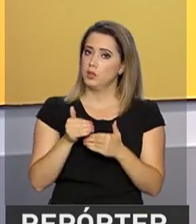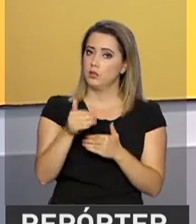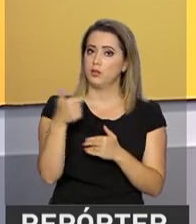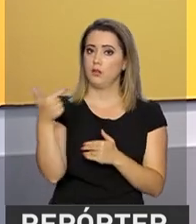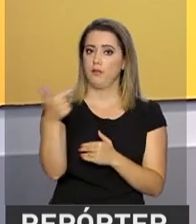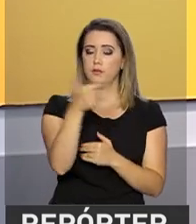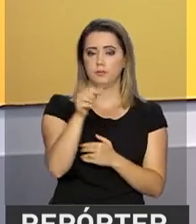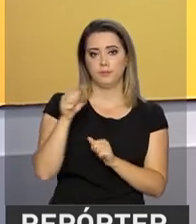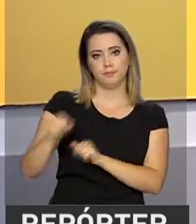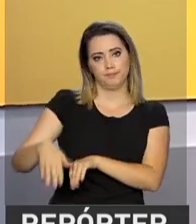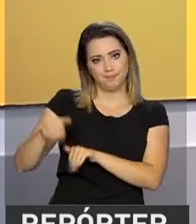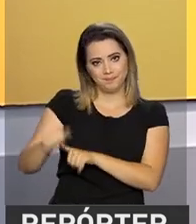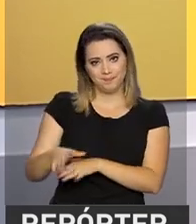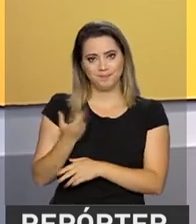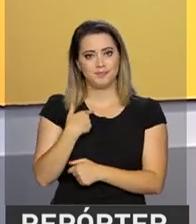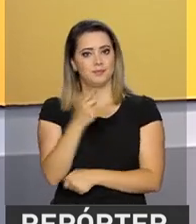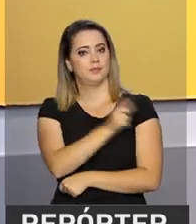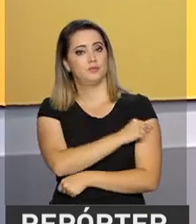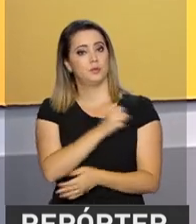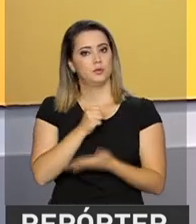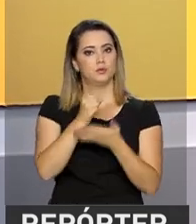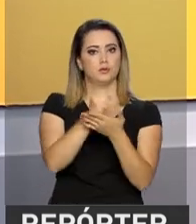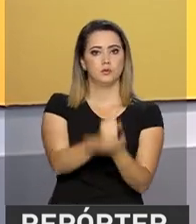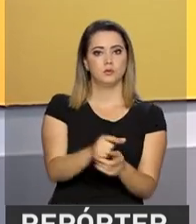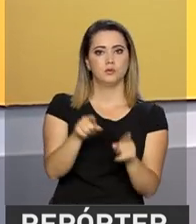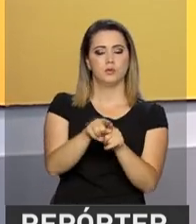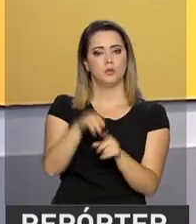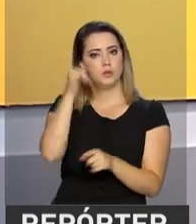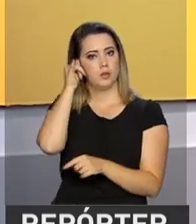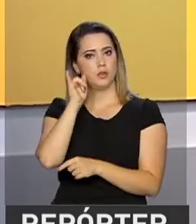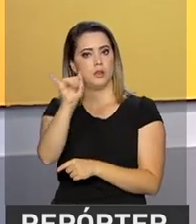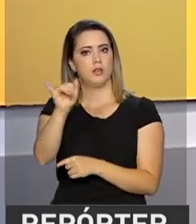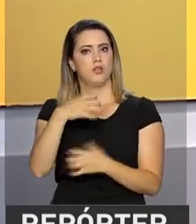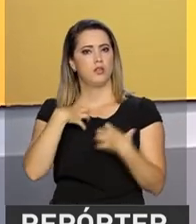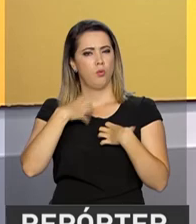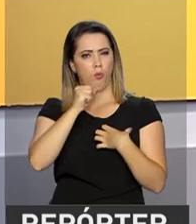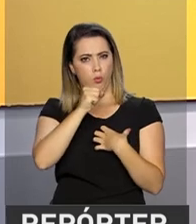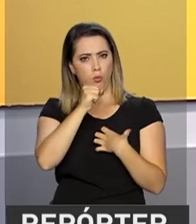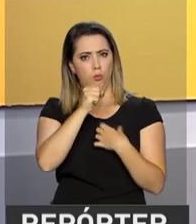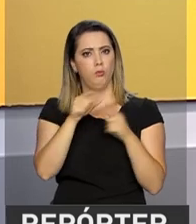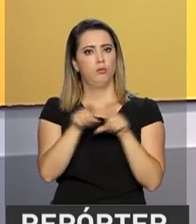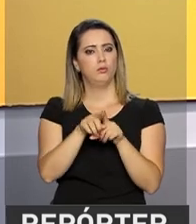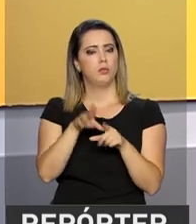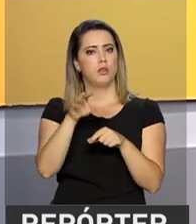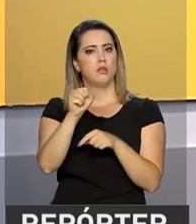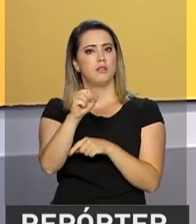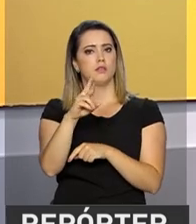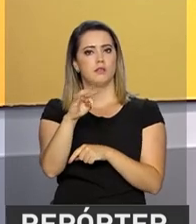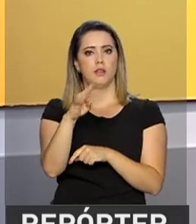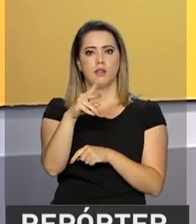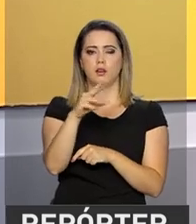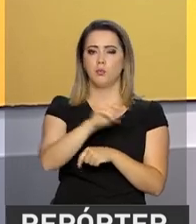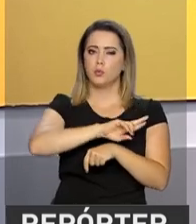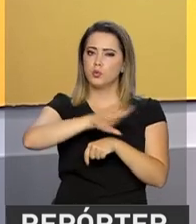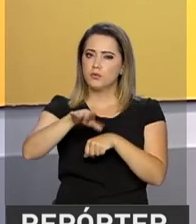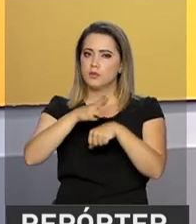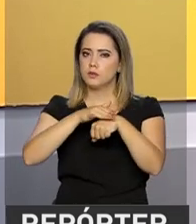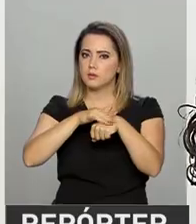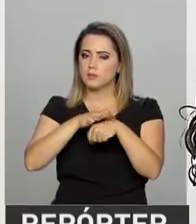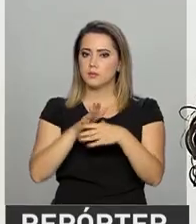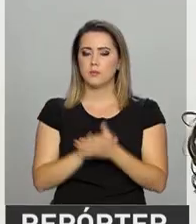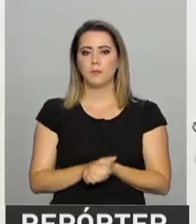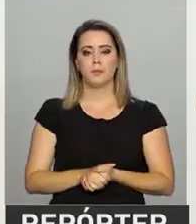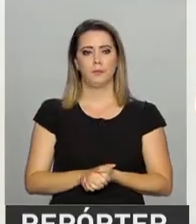22 de setembro entre as vacinas oferecidas estão as que previnem a tuberculose sarampo hepatite c e pneumonia